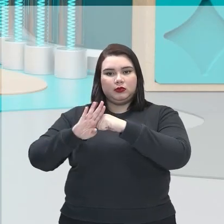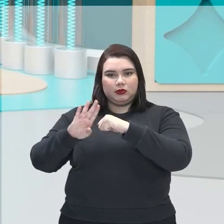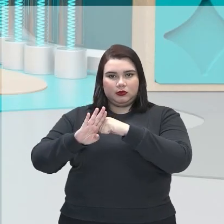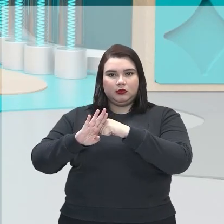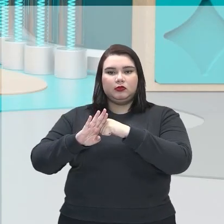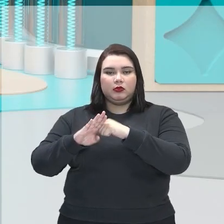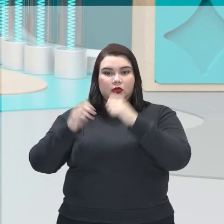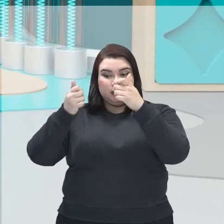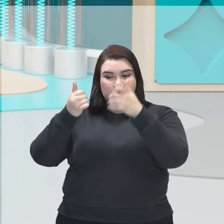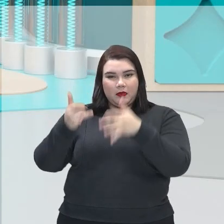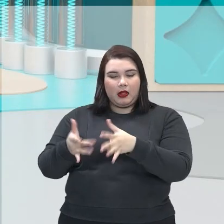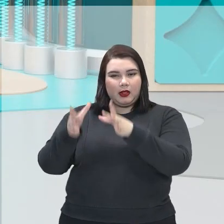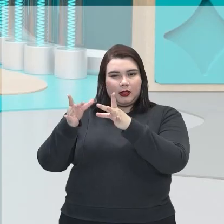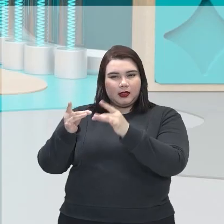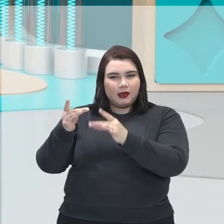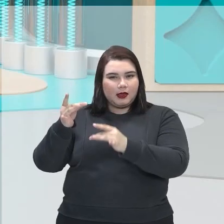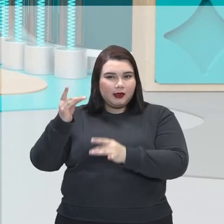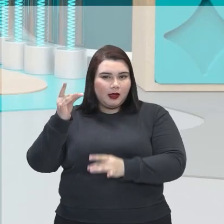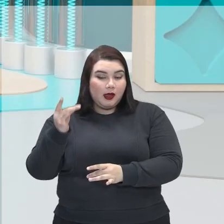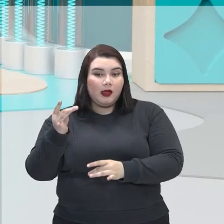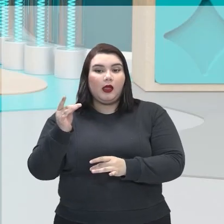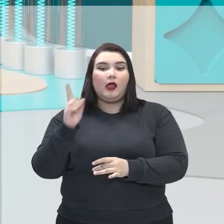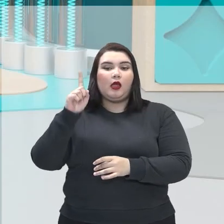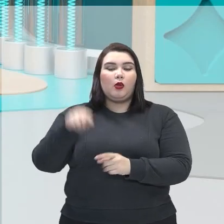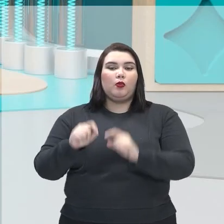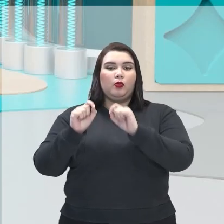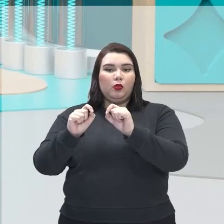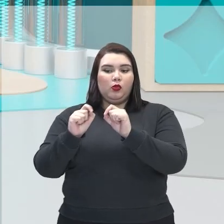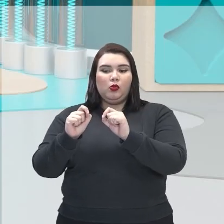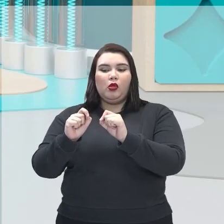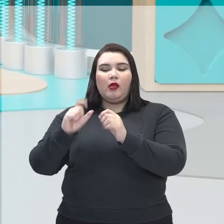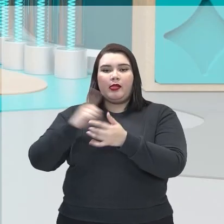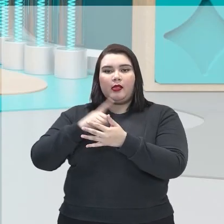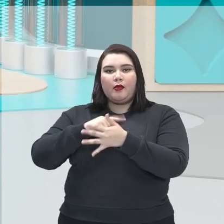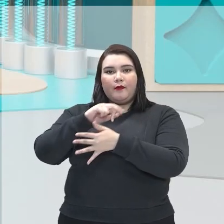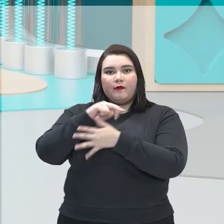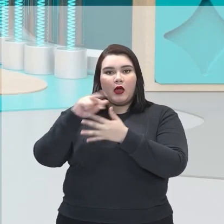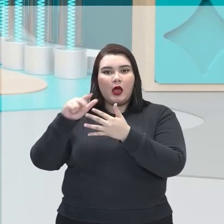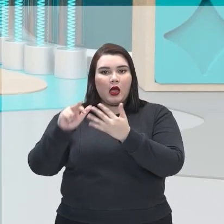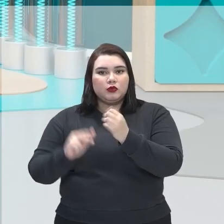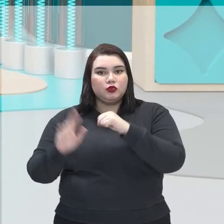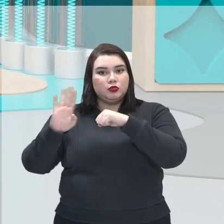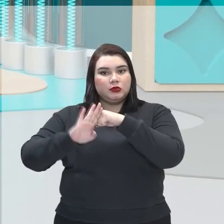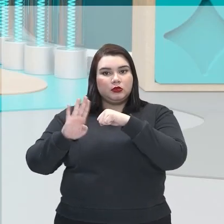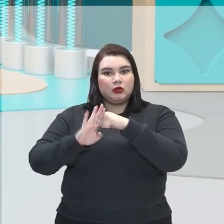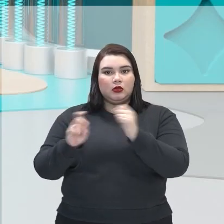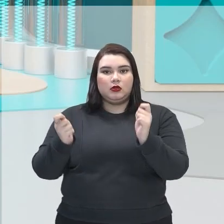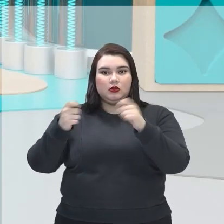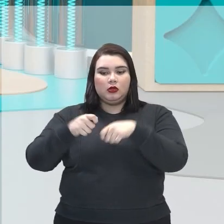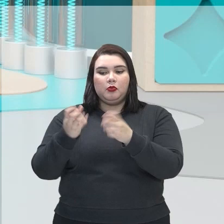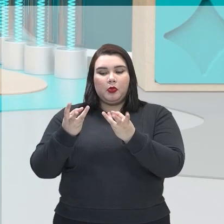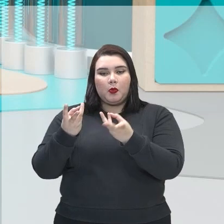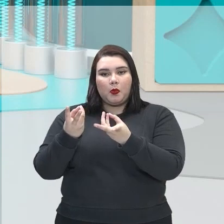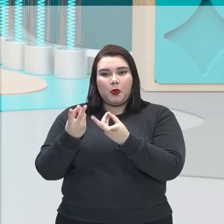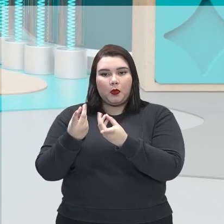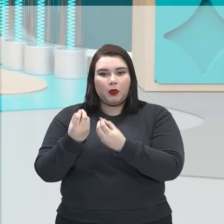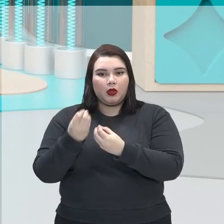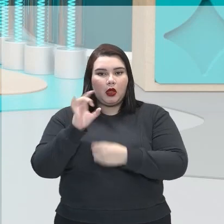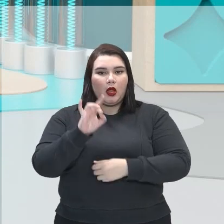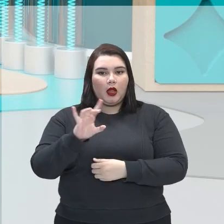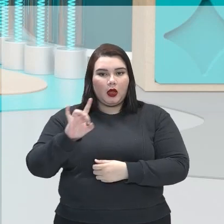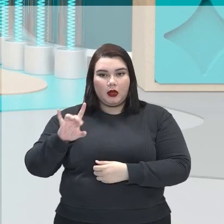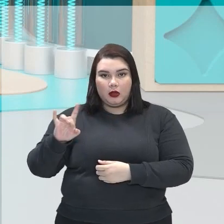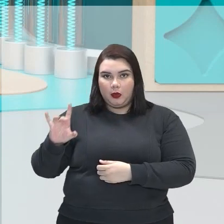falo deles, eu estou falando daquele grupo de substantivo que eu posso contar individualmente,